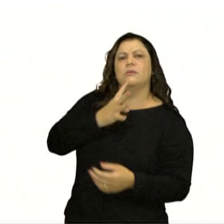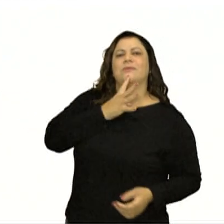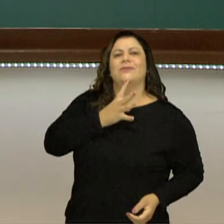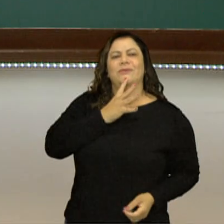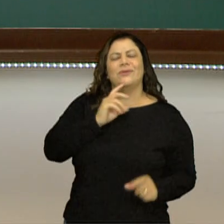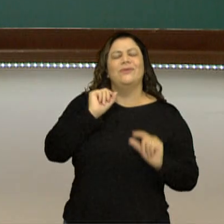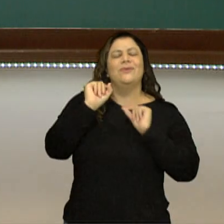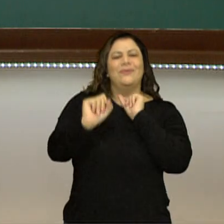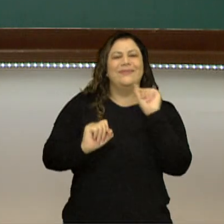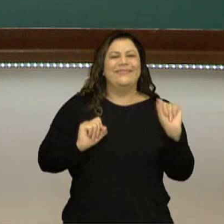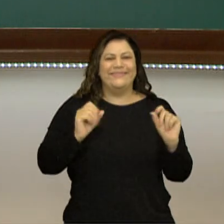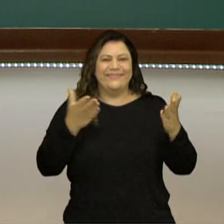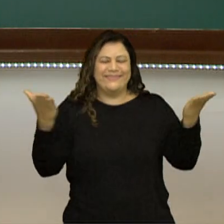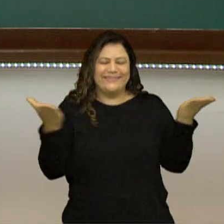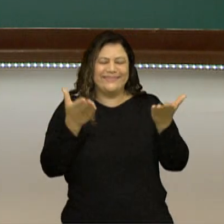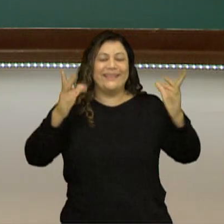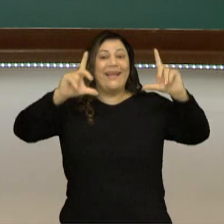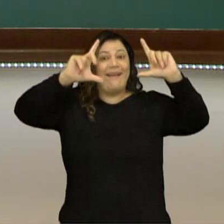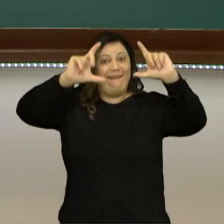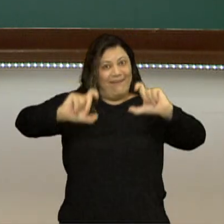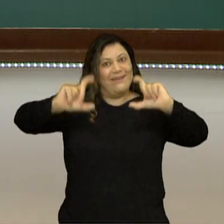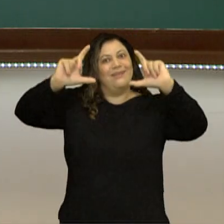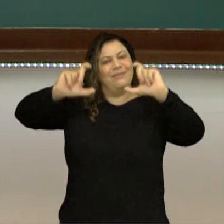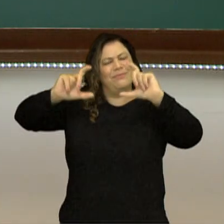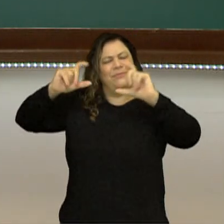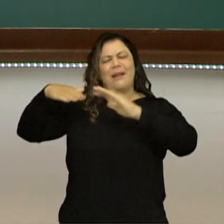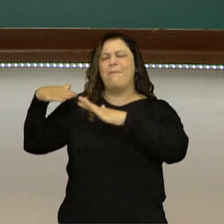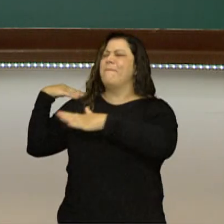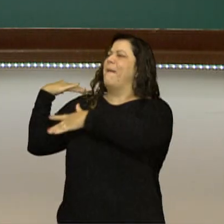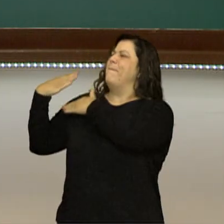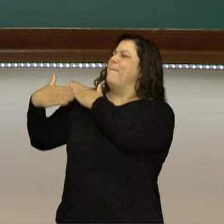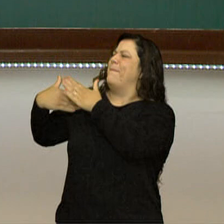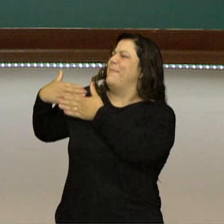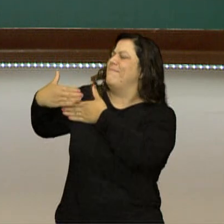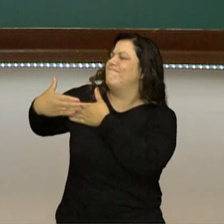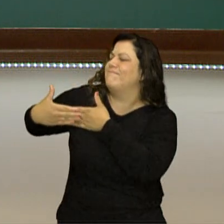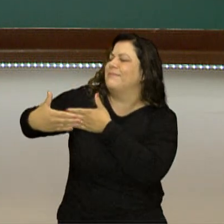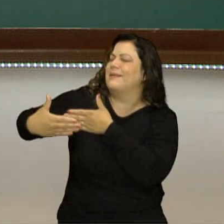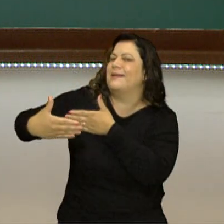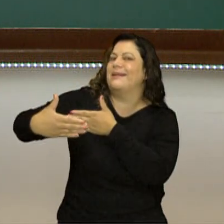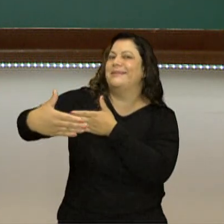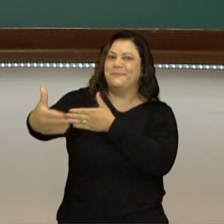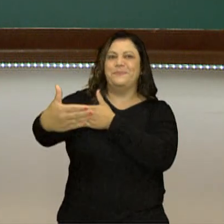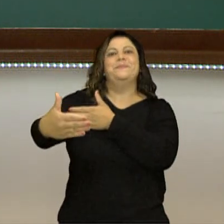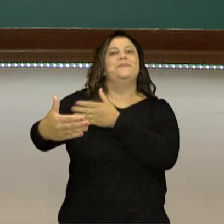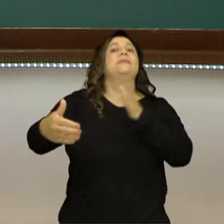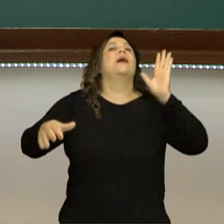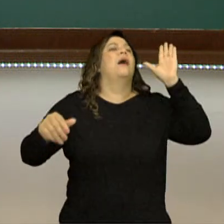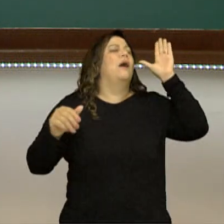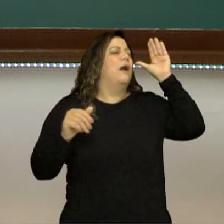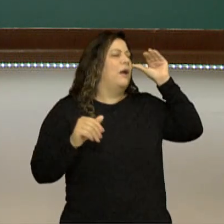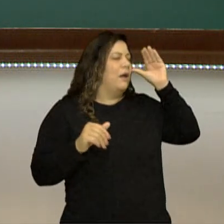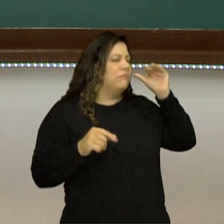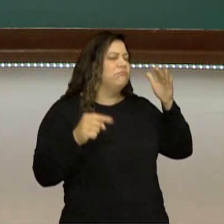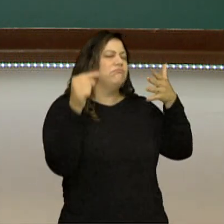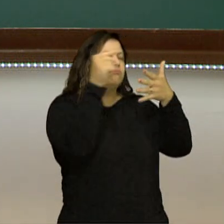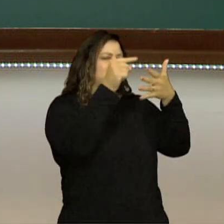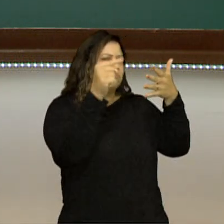como câmera fotográfica, foi um longo processo e são